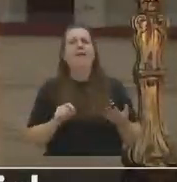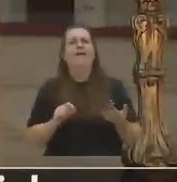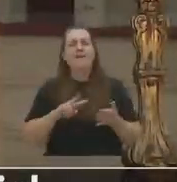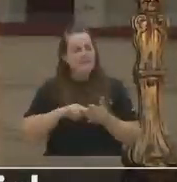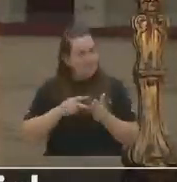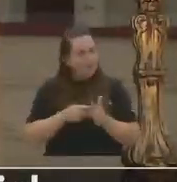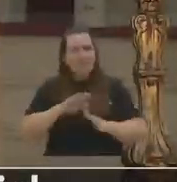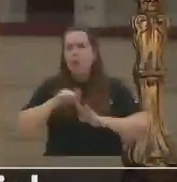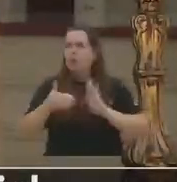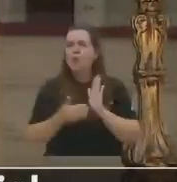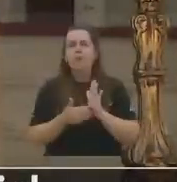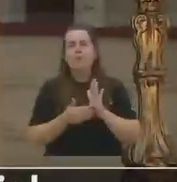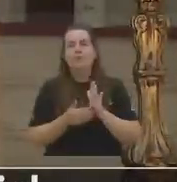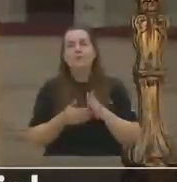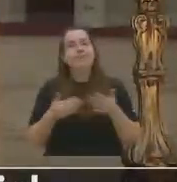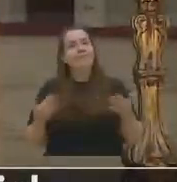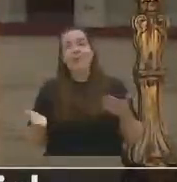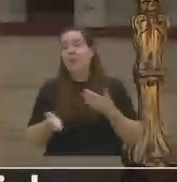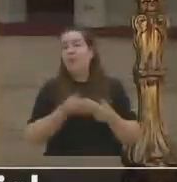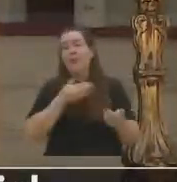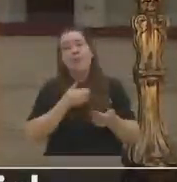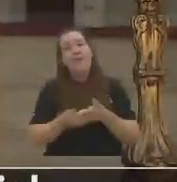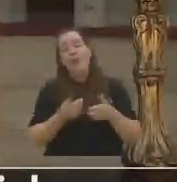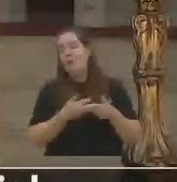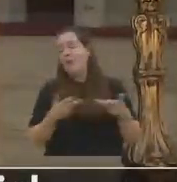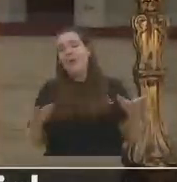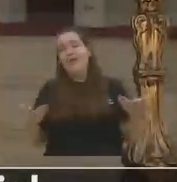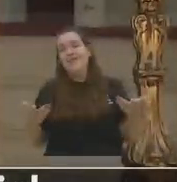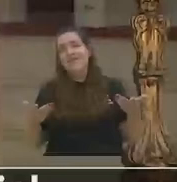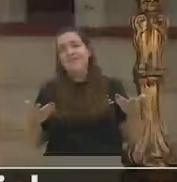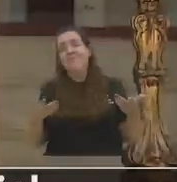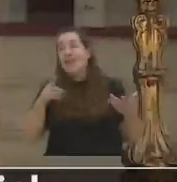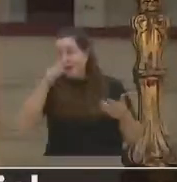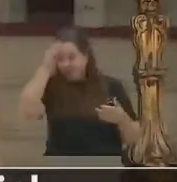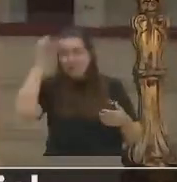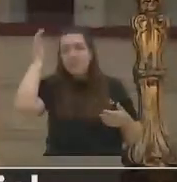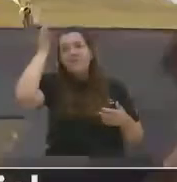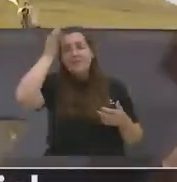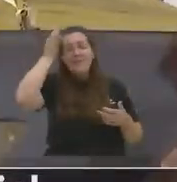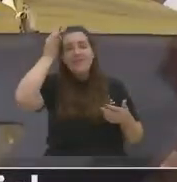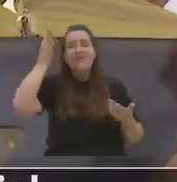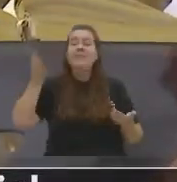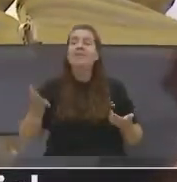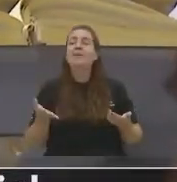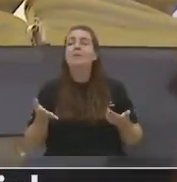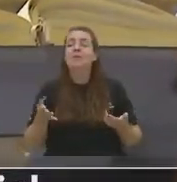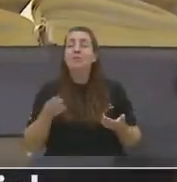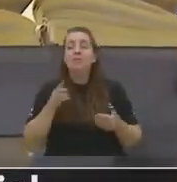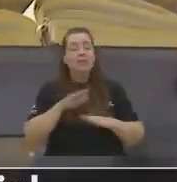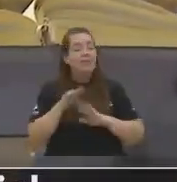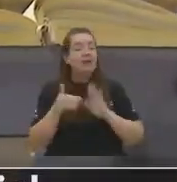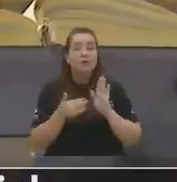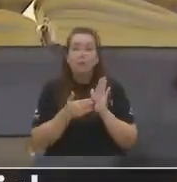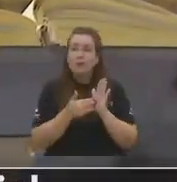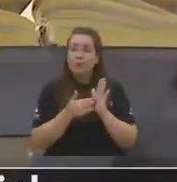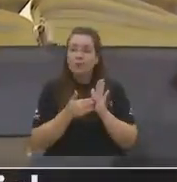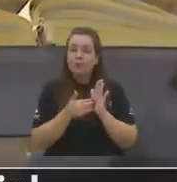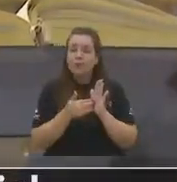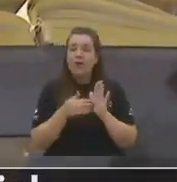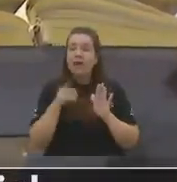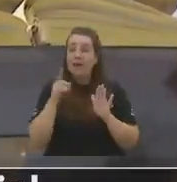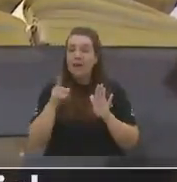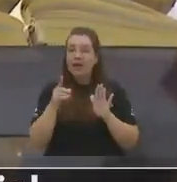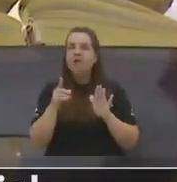esse tudo? Este tudo é o Espírito Santo. Este tudo é